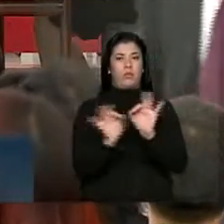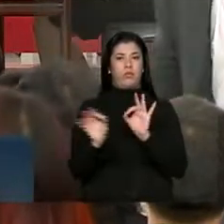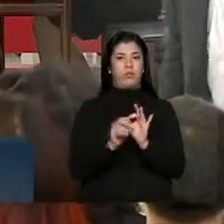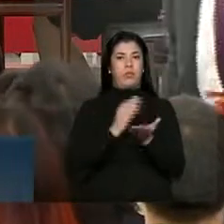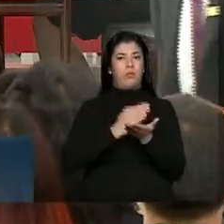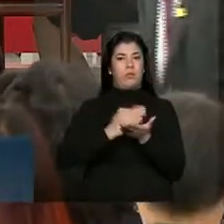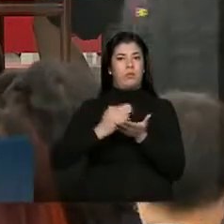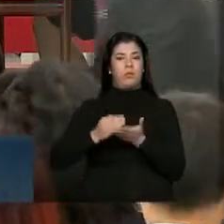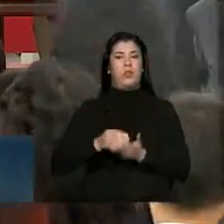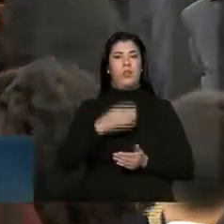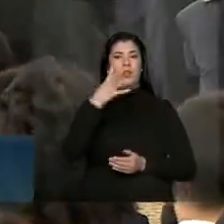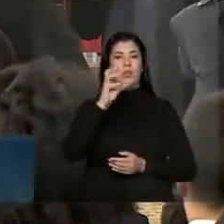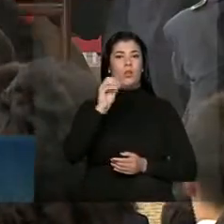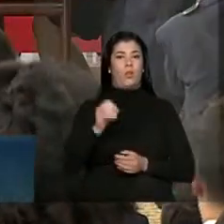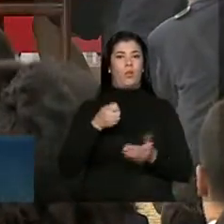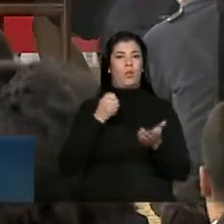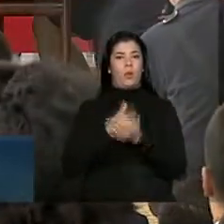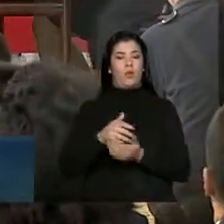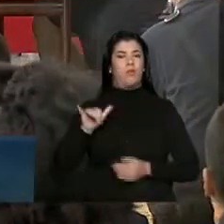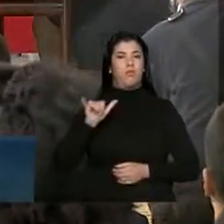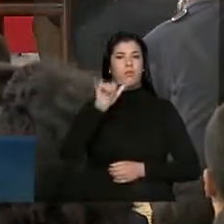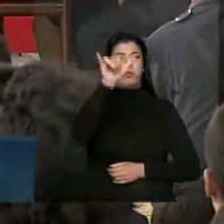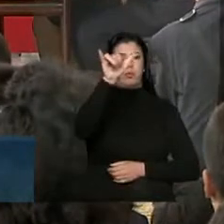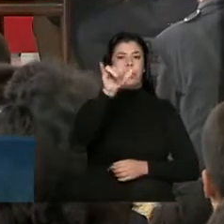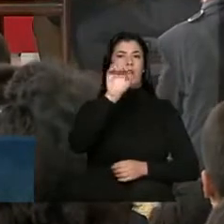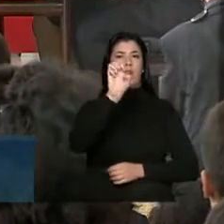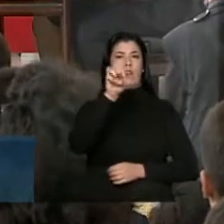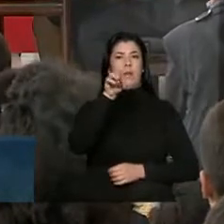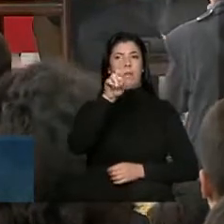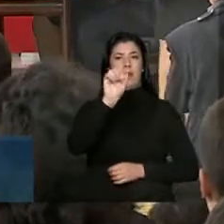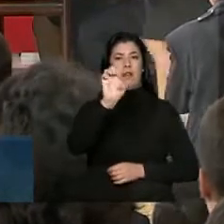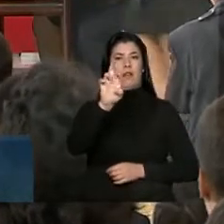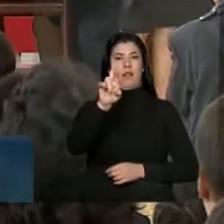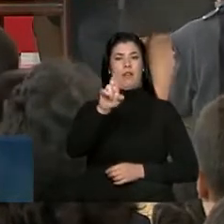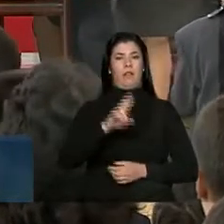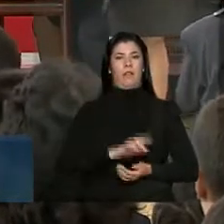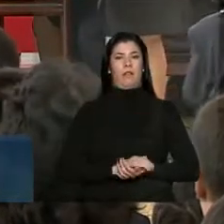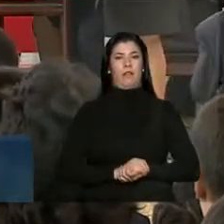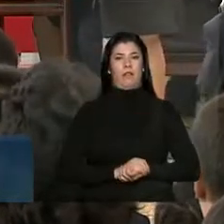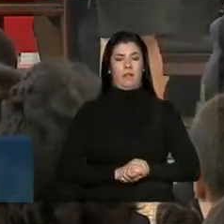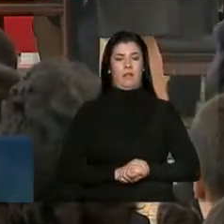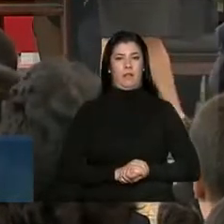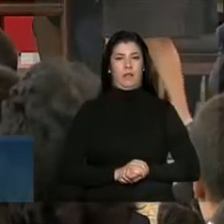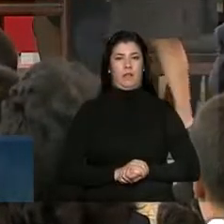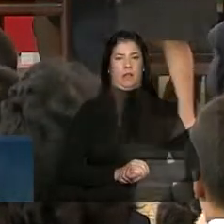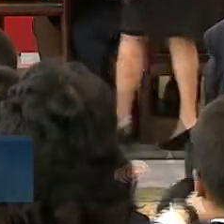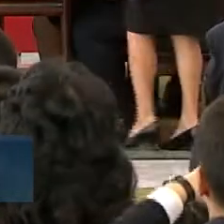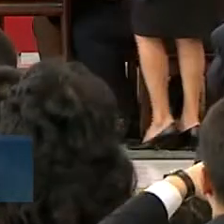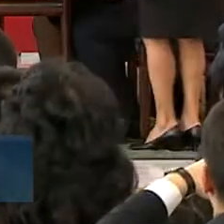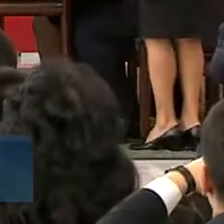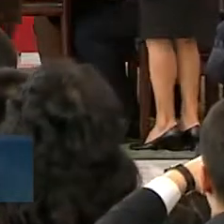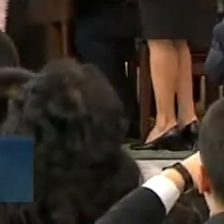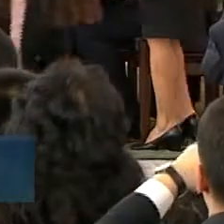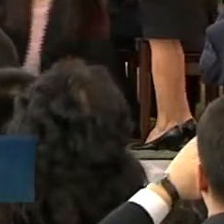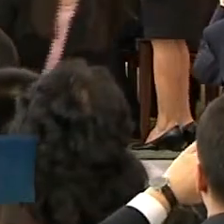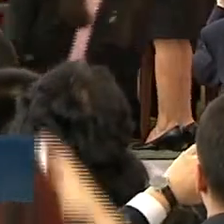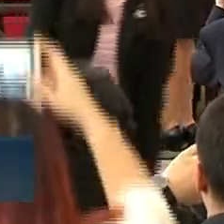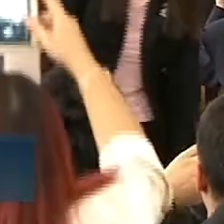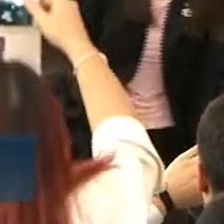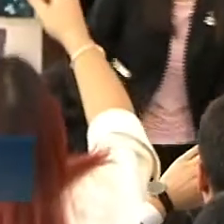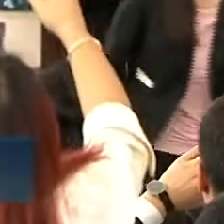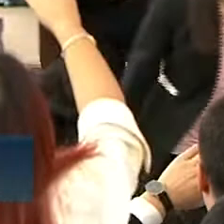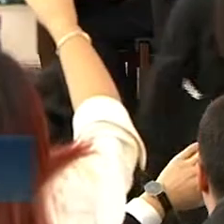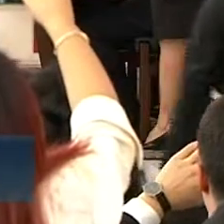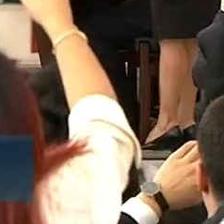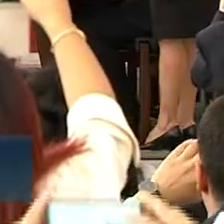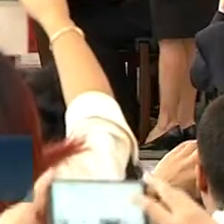sobre a compra de 40 aeronaves da Embraer. Você entendeu? Ele está lendo os nomes? Entendeu os nomes?